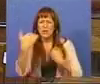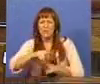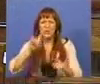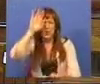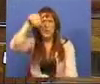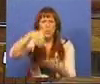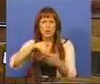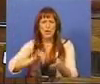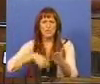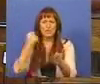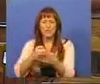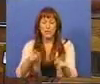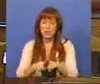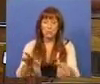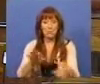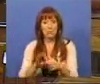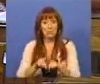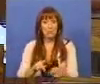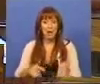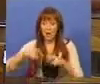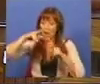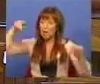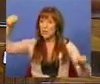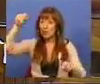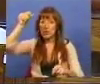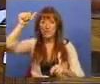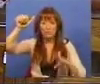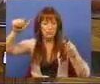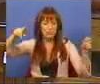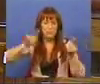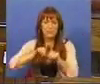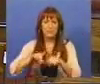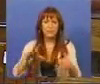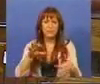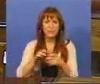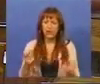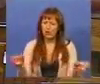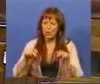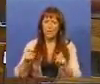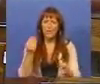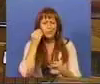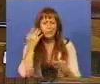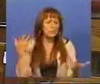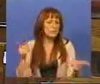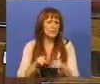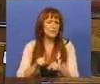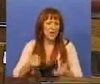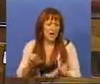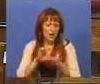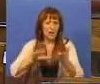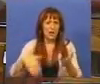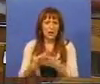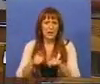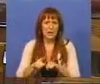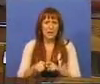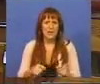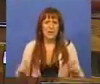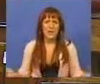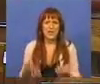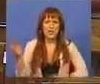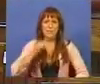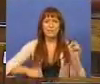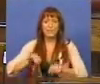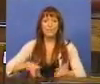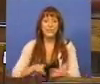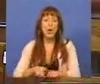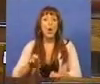de resultado final em relação às autarquias locais, arranjando um novo esquema para o financiamento das campanhas das autarquias